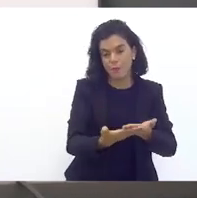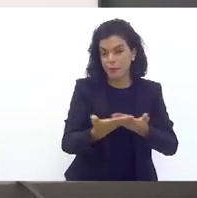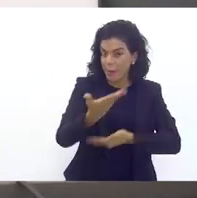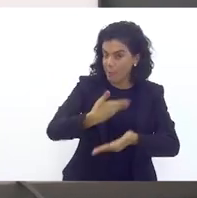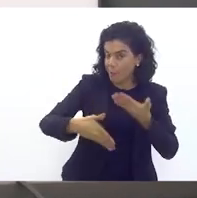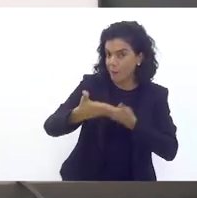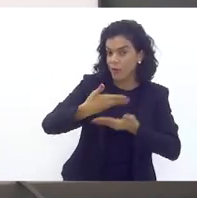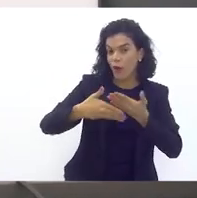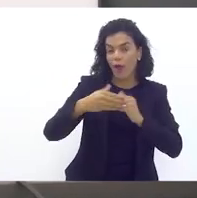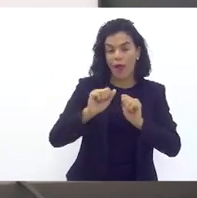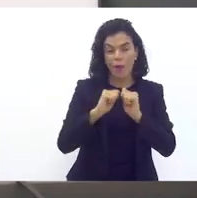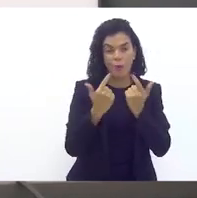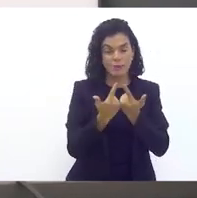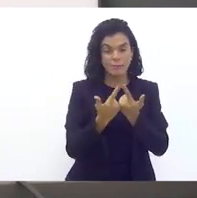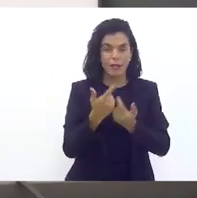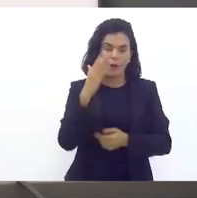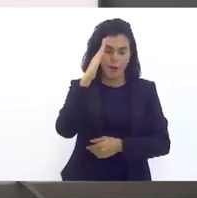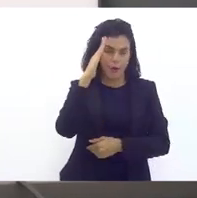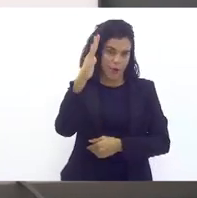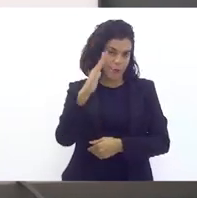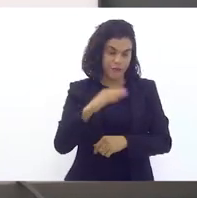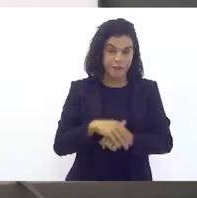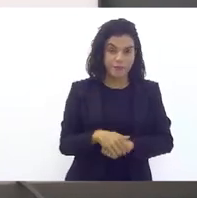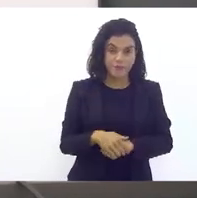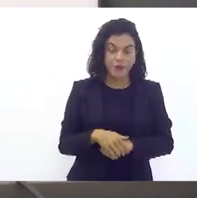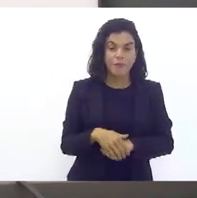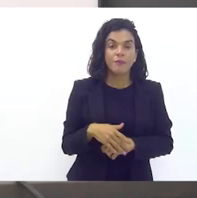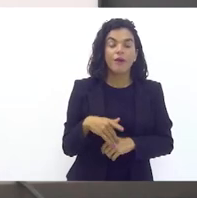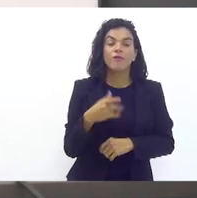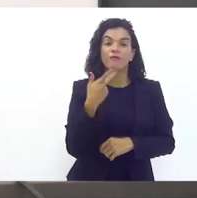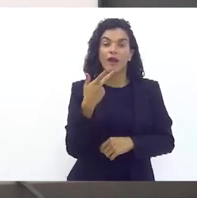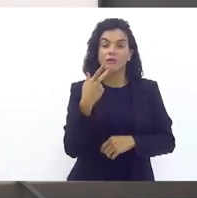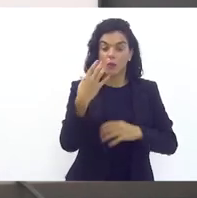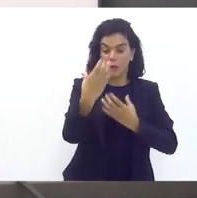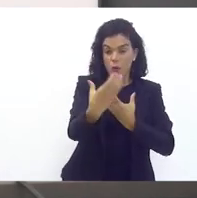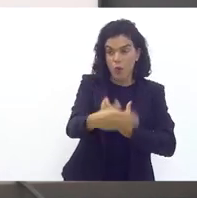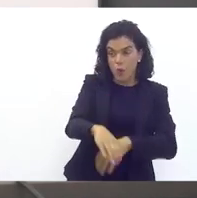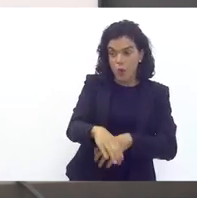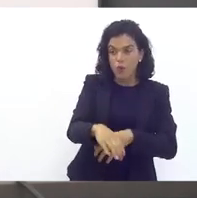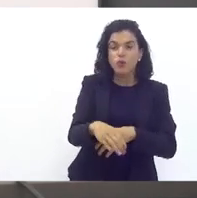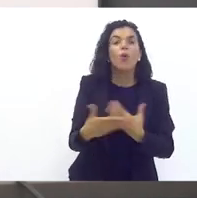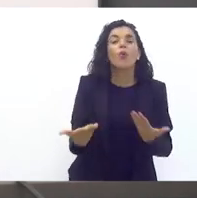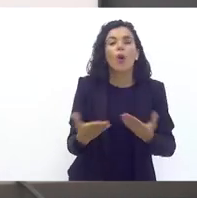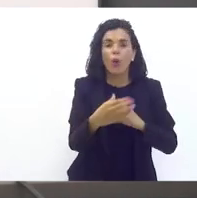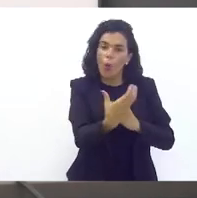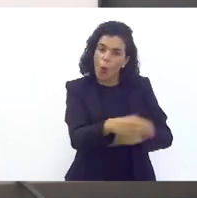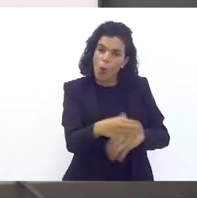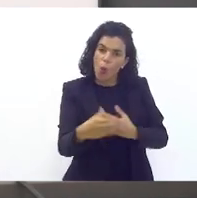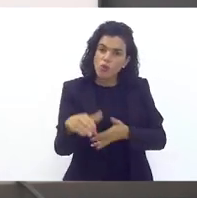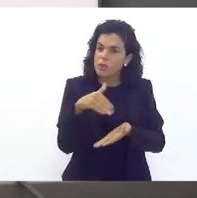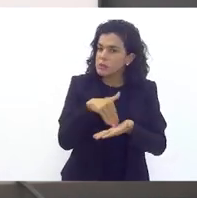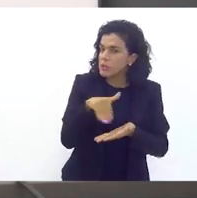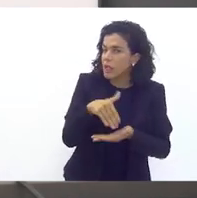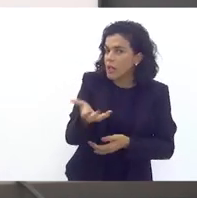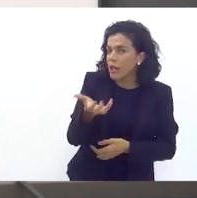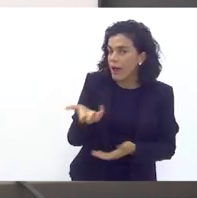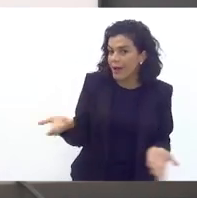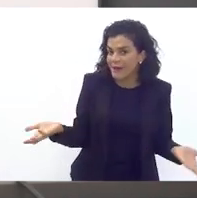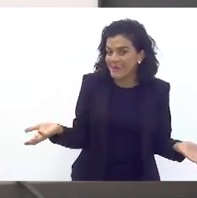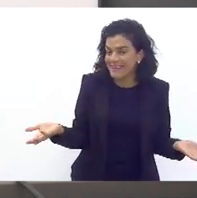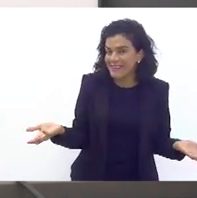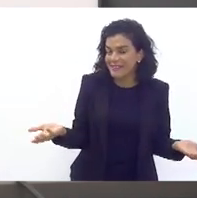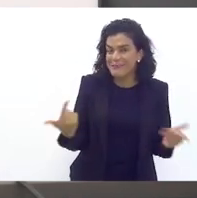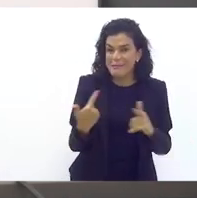parlamento, sempre. Mas, objetivamente, quando a gente fala de concurso público, a gente precisa saber qual concurso público a secretaria quer fazer.